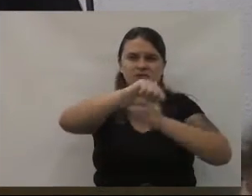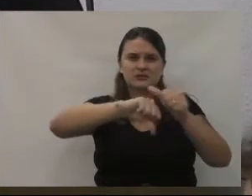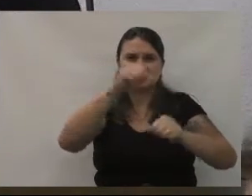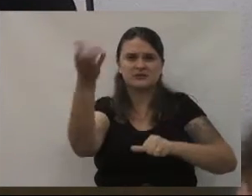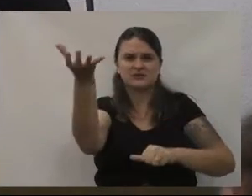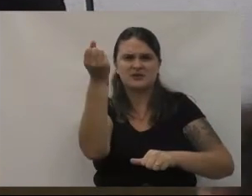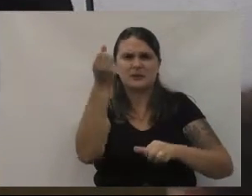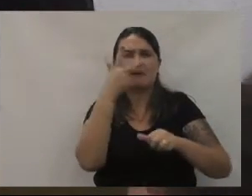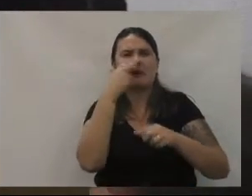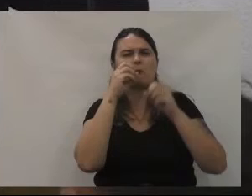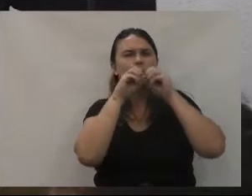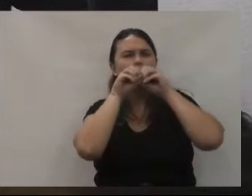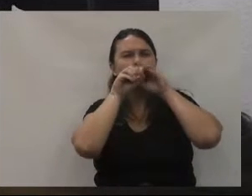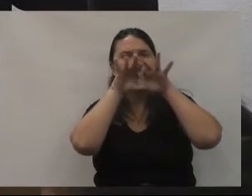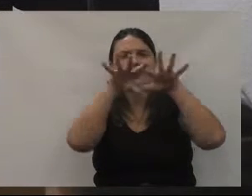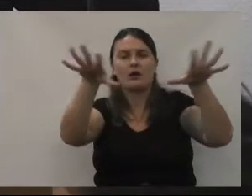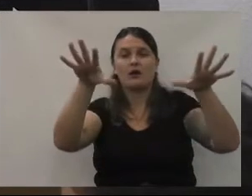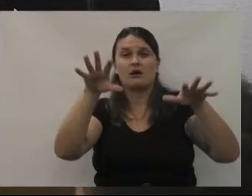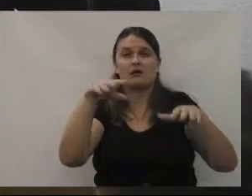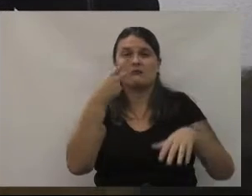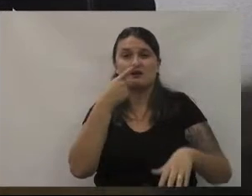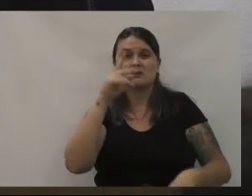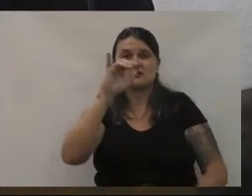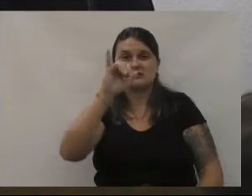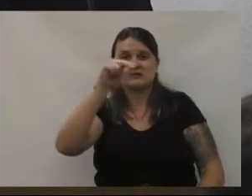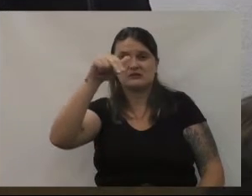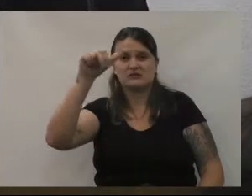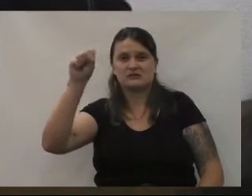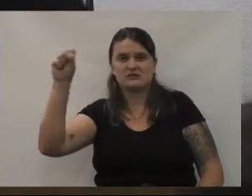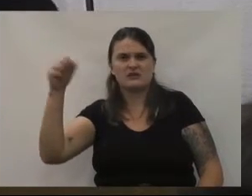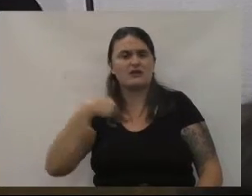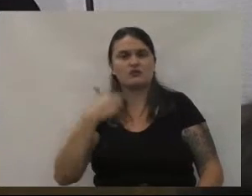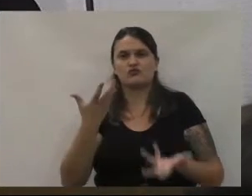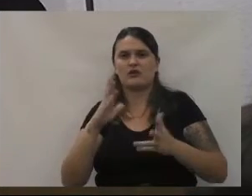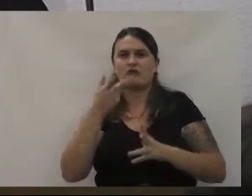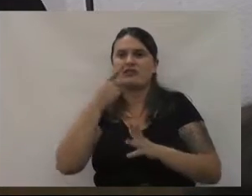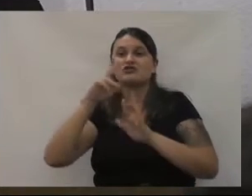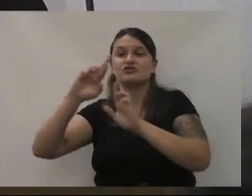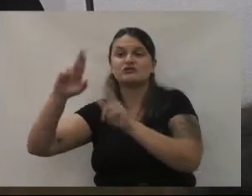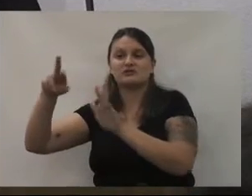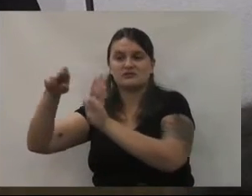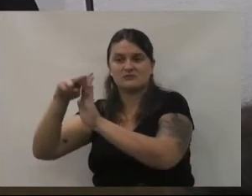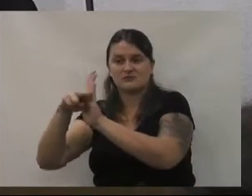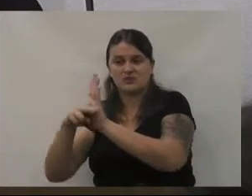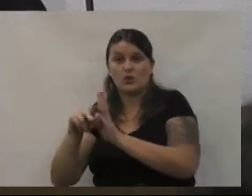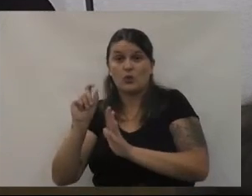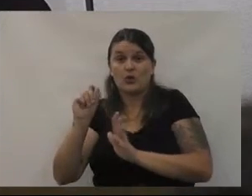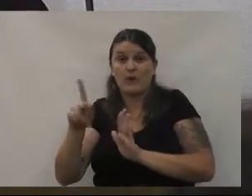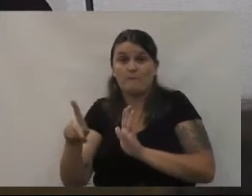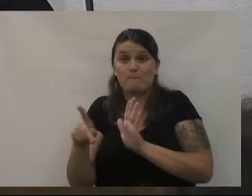aparece piscando lá é o INSS. Não quero falar dos outros regimes, até do regime